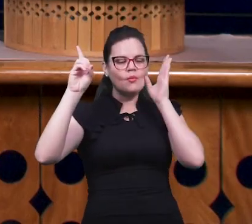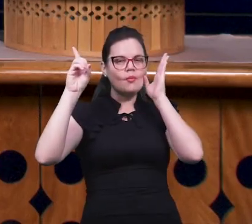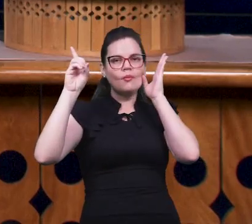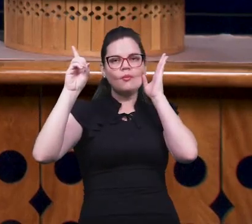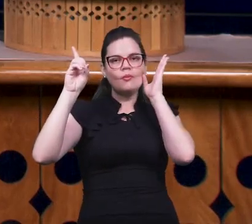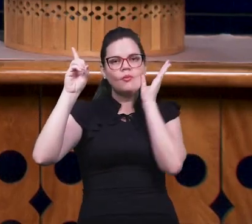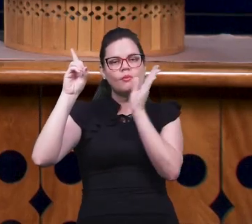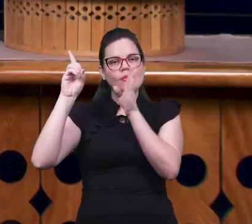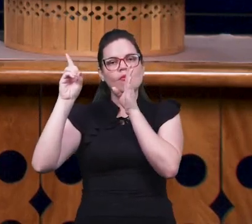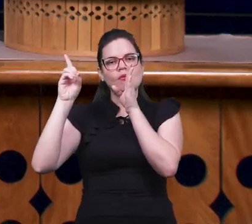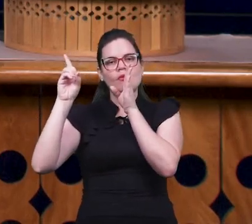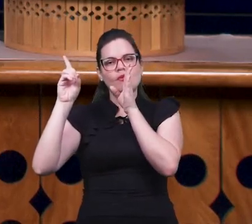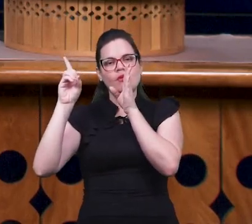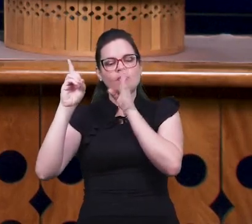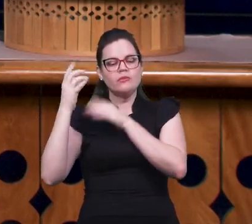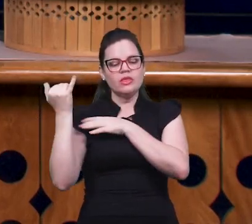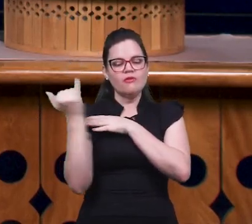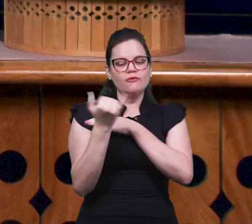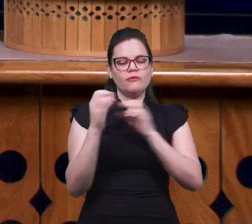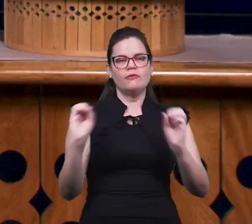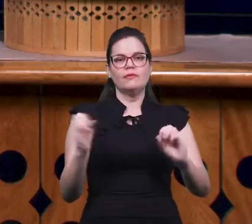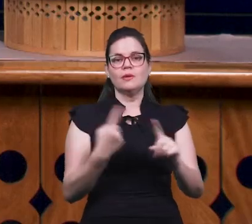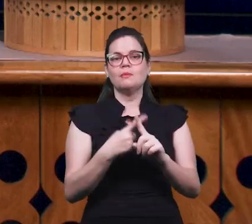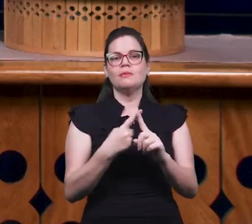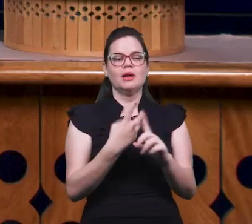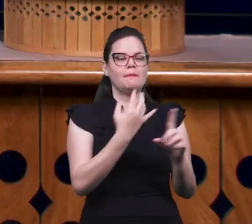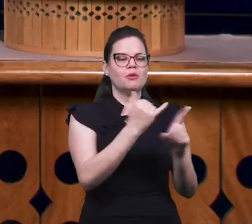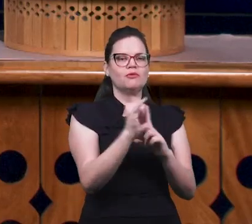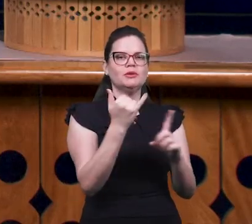que ali começou a surgir a filosofia. Então,